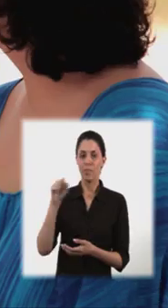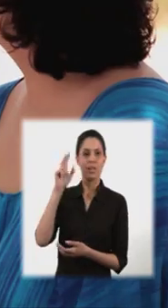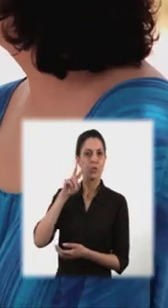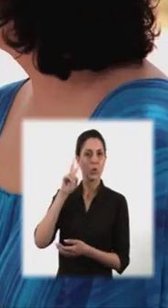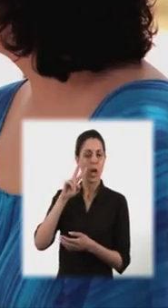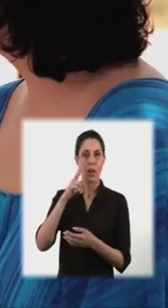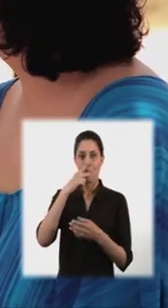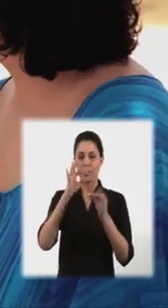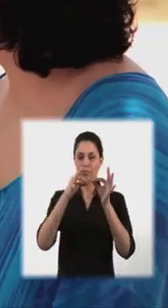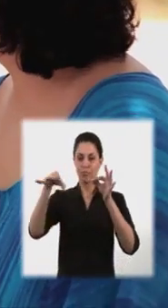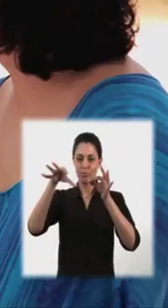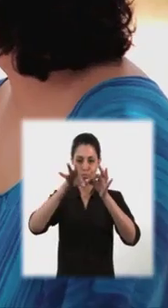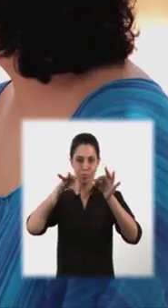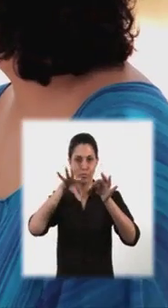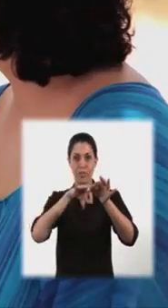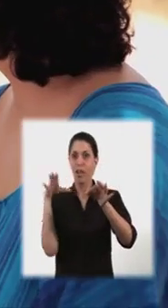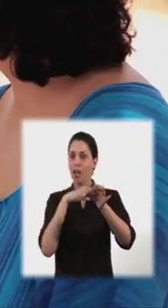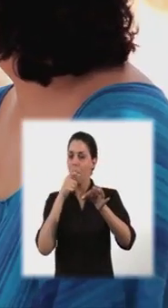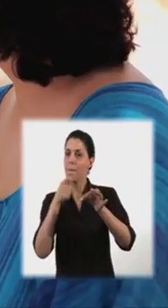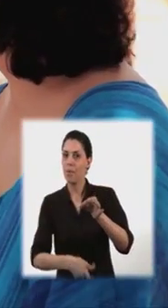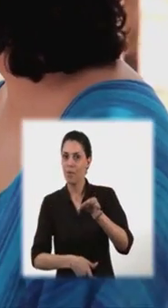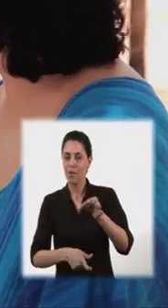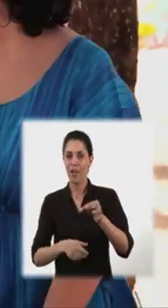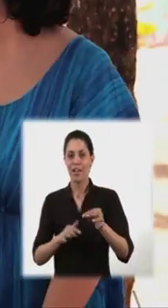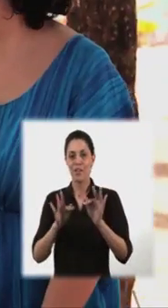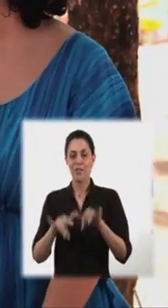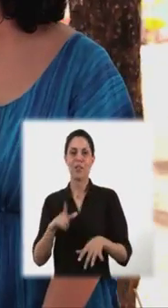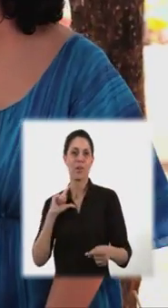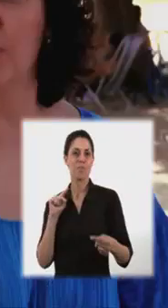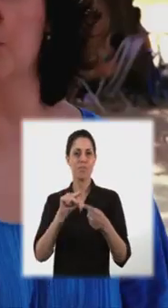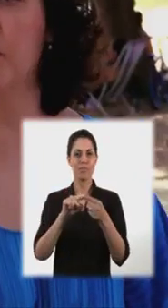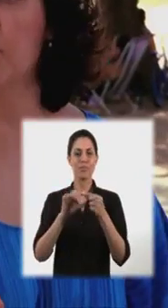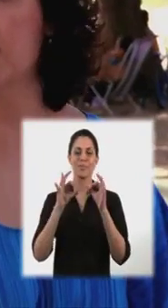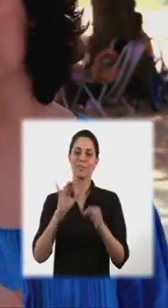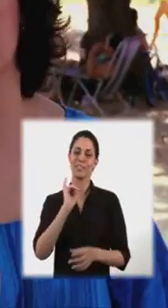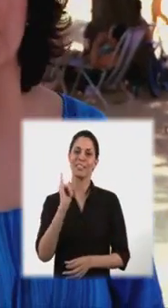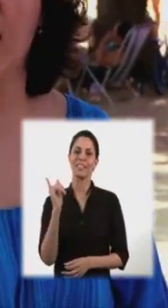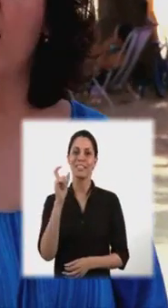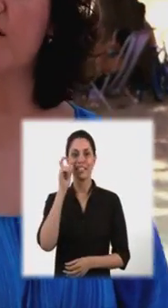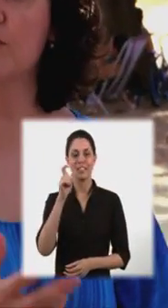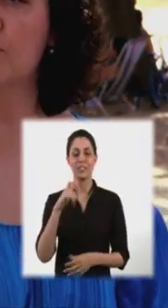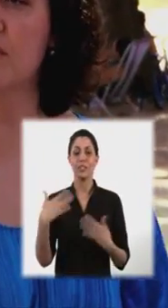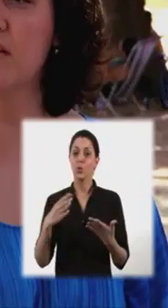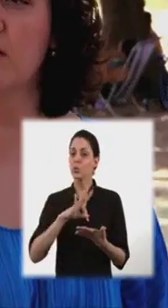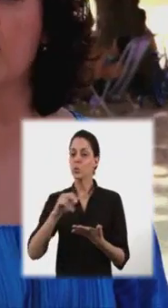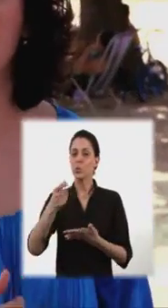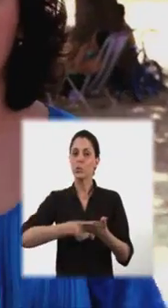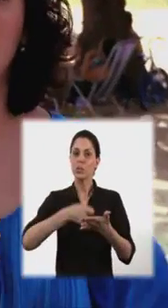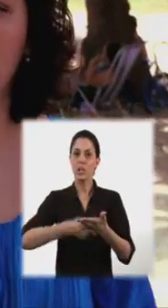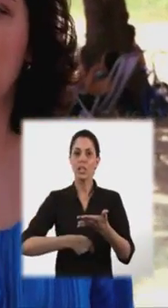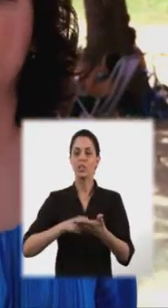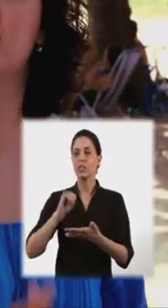de uma forma ligeira e que no final passa uma mensagem interessante. Todo o texto que a gente produz, sejam textos orais ou textos escritos,